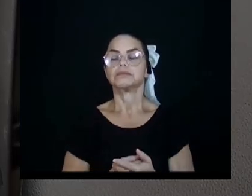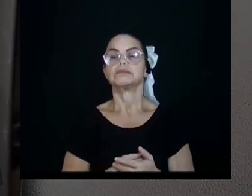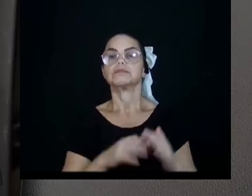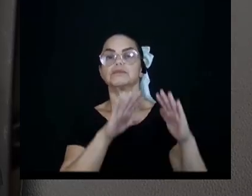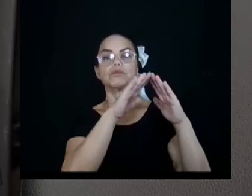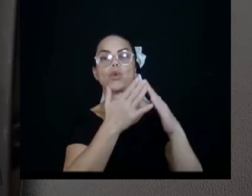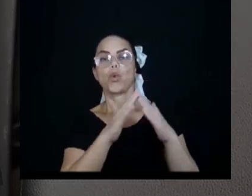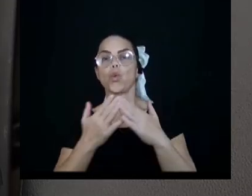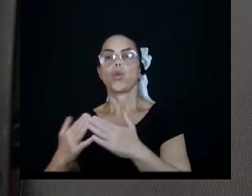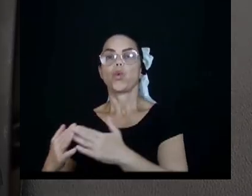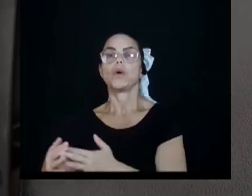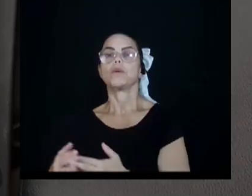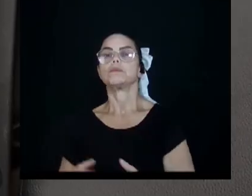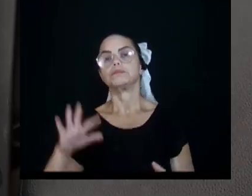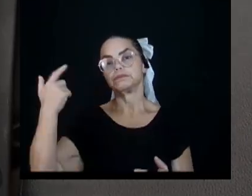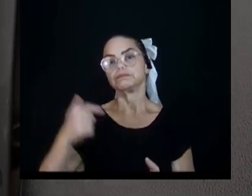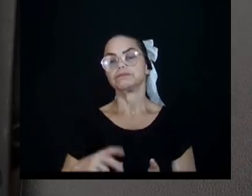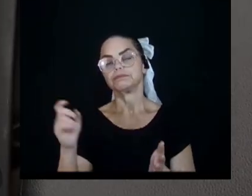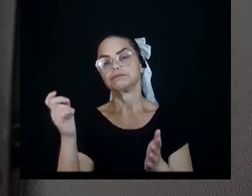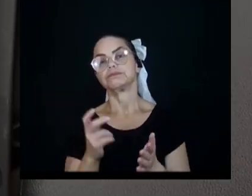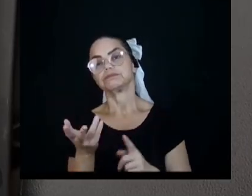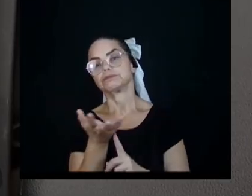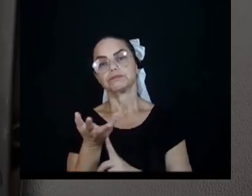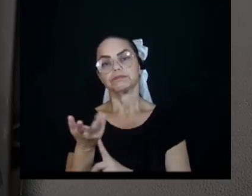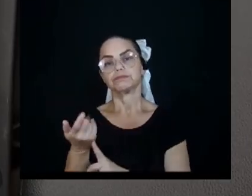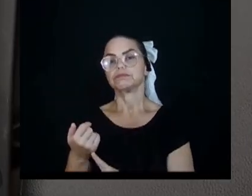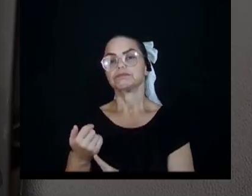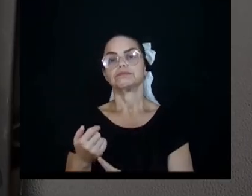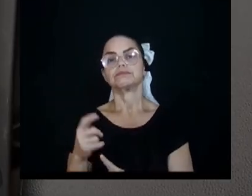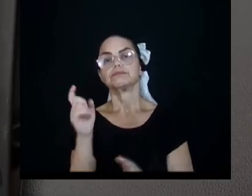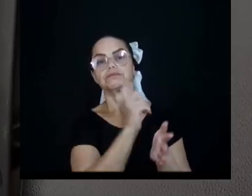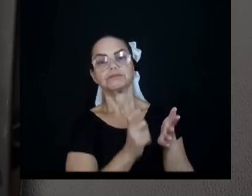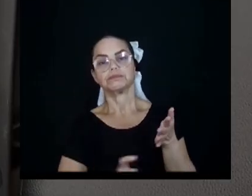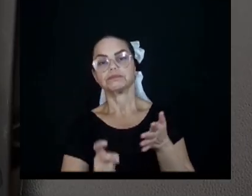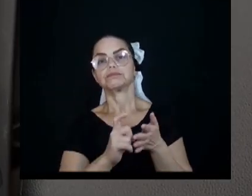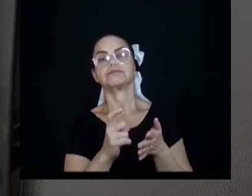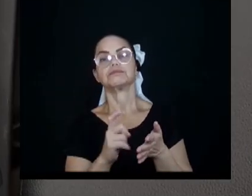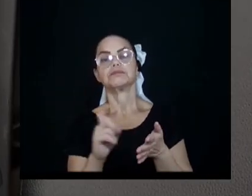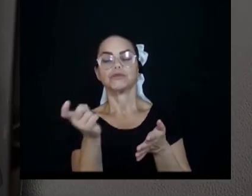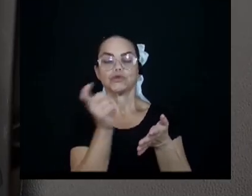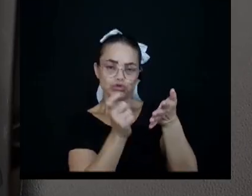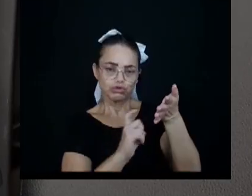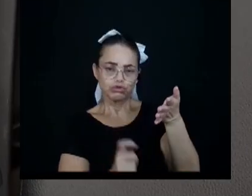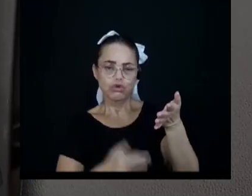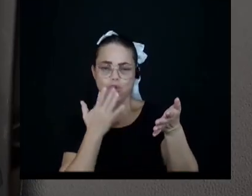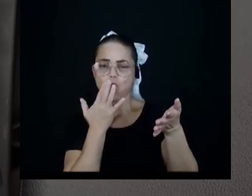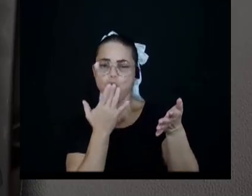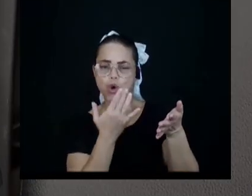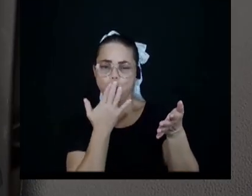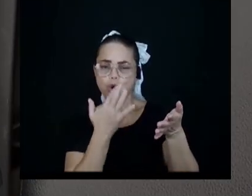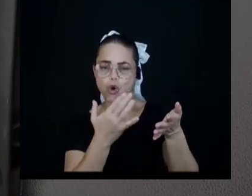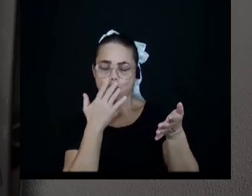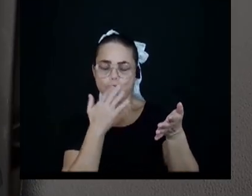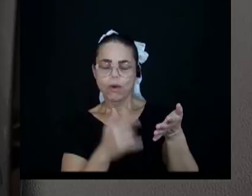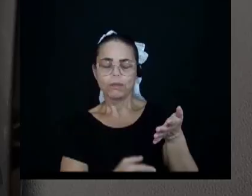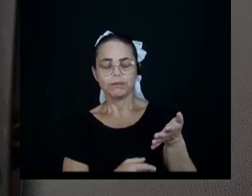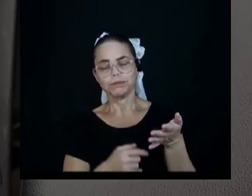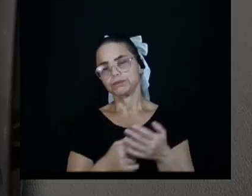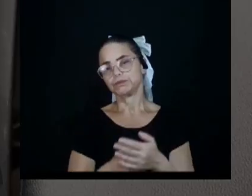sua arte, que muitas vezes são murais, grafites. Então isso tem acontecido nas